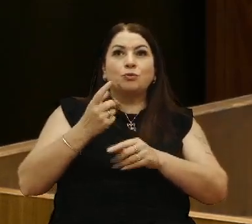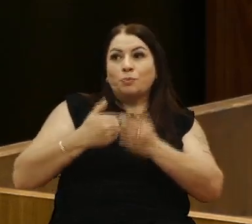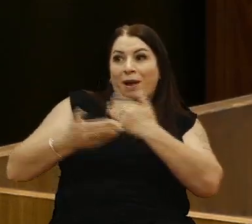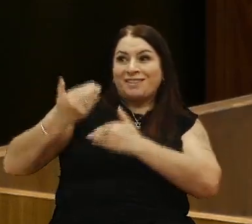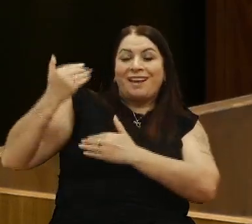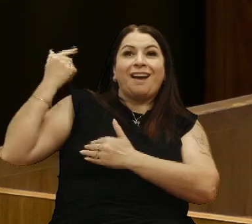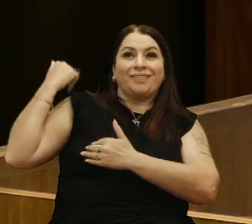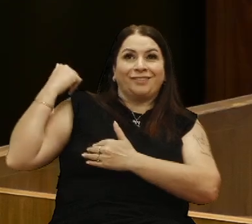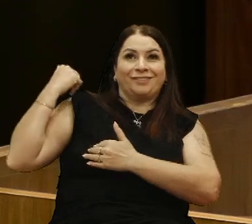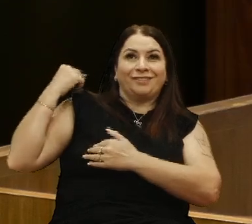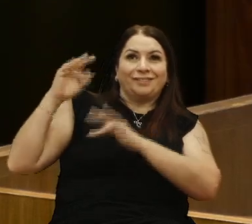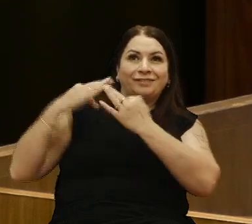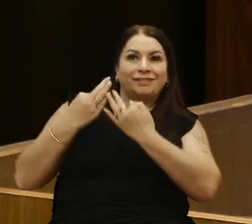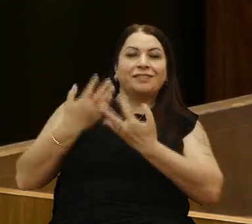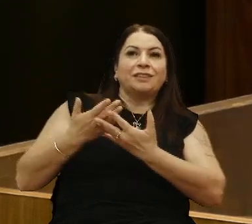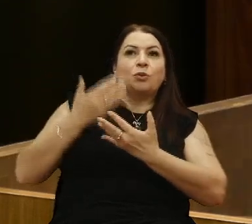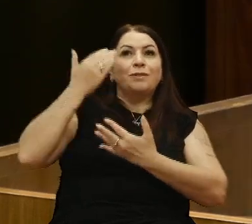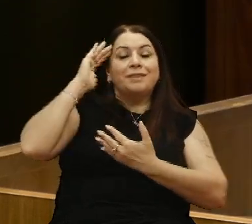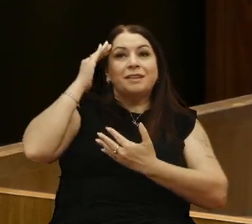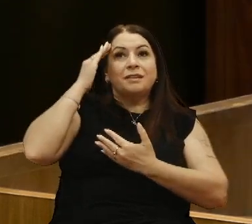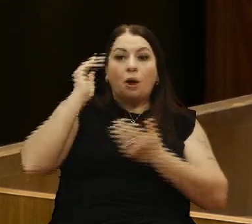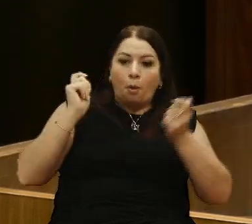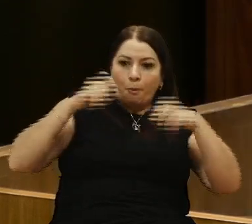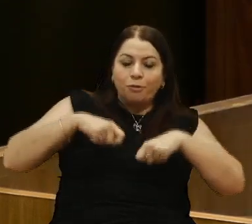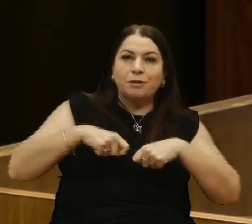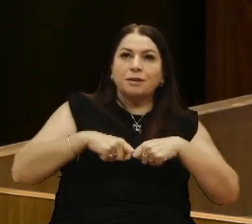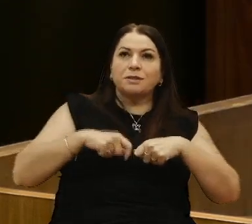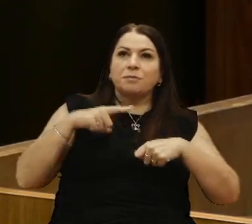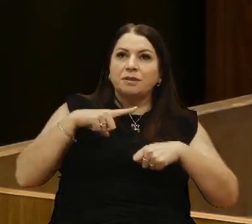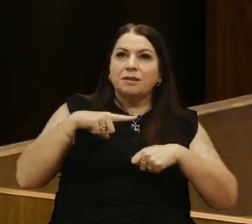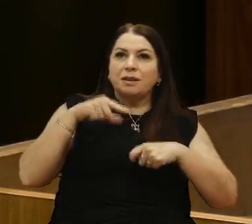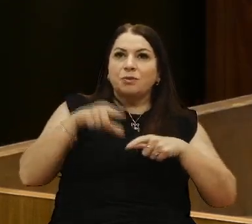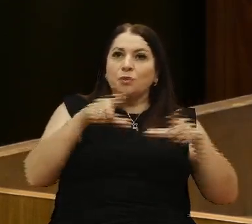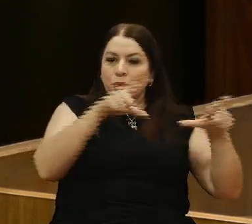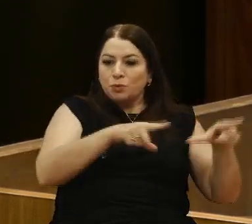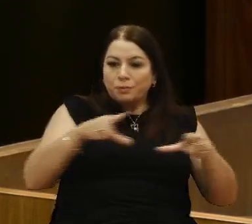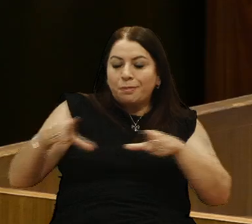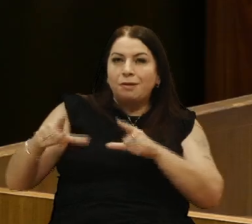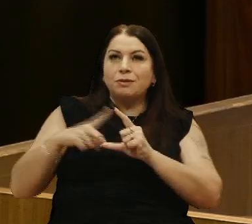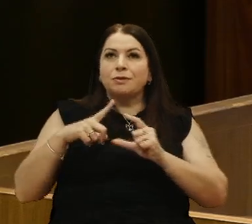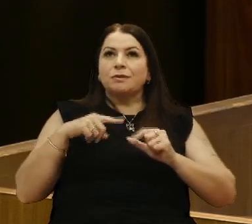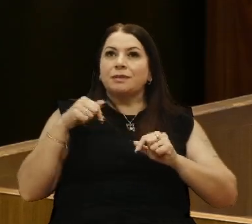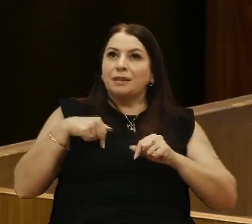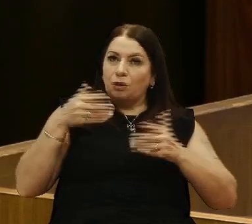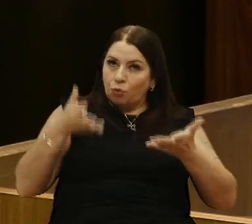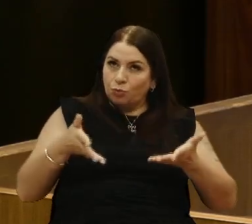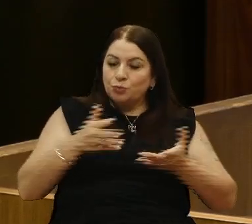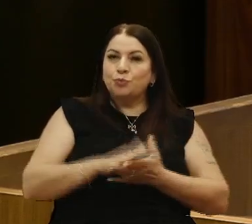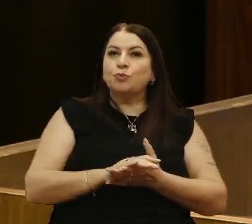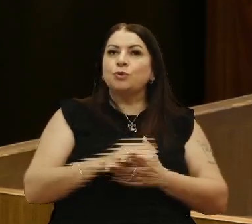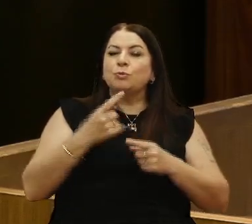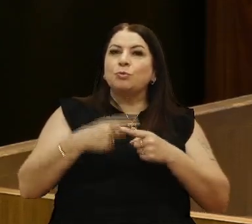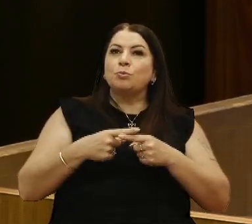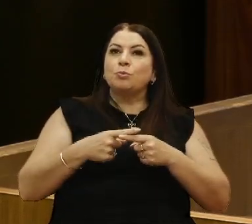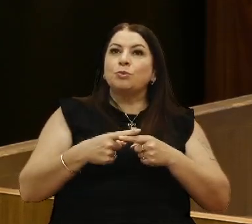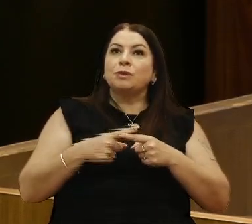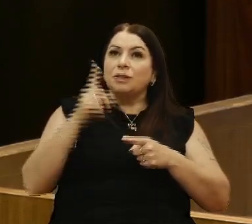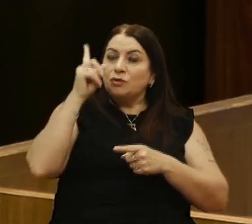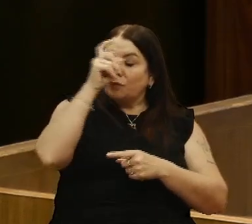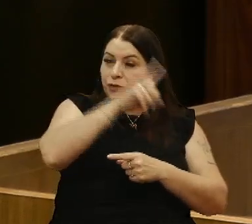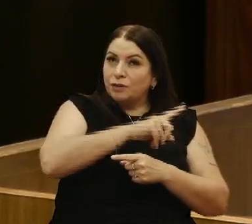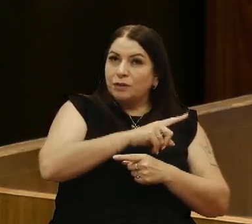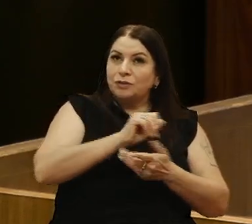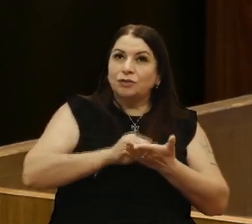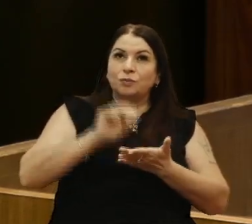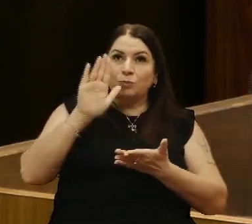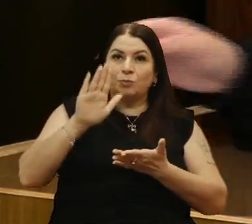ancestralidade, a gente consegue entender a potência de estarmos nos espaços onde a gente está. Por causa da dificuldade